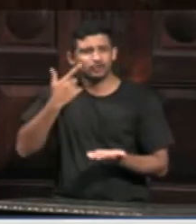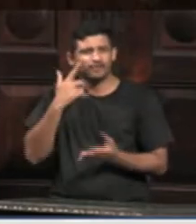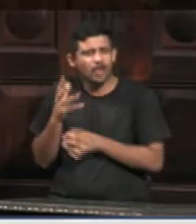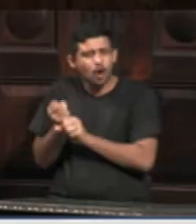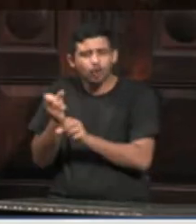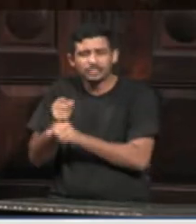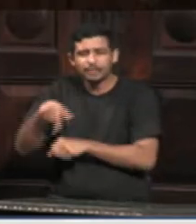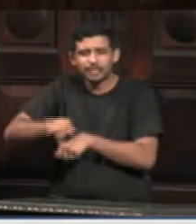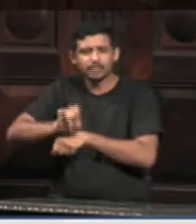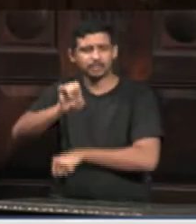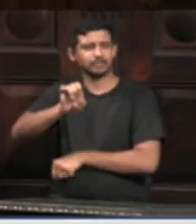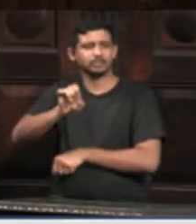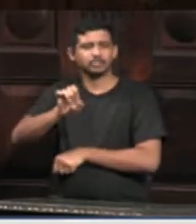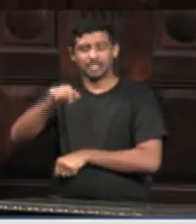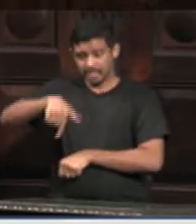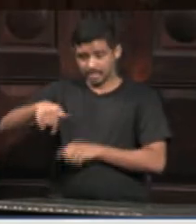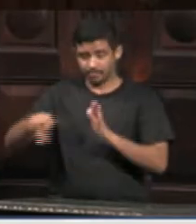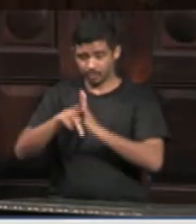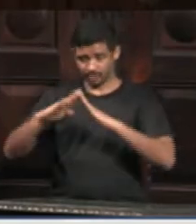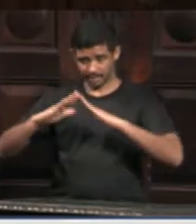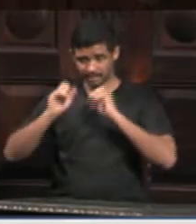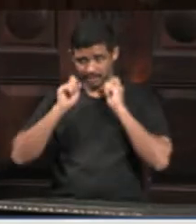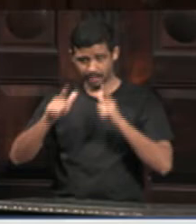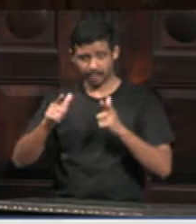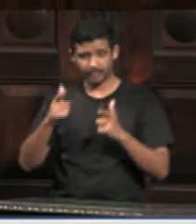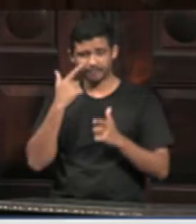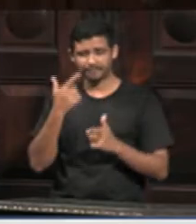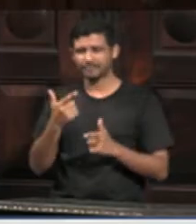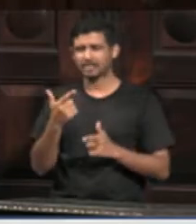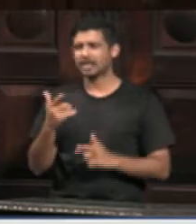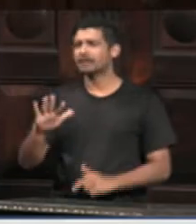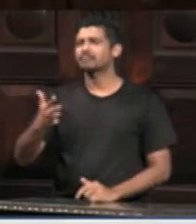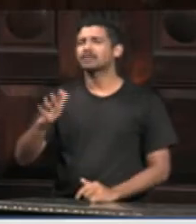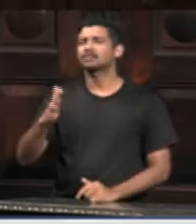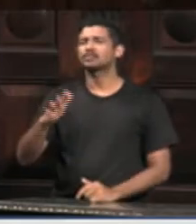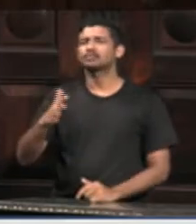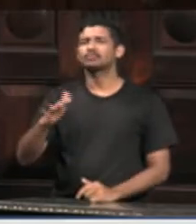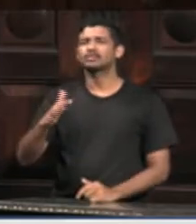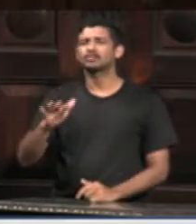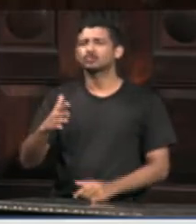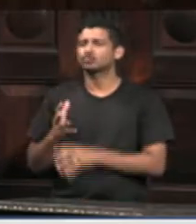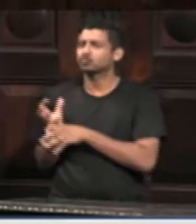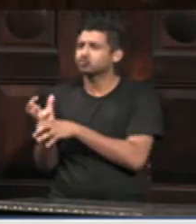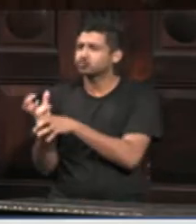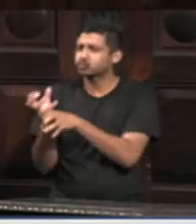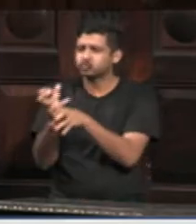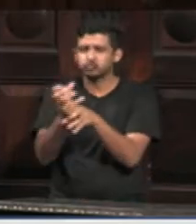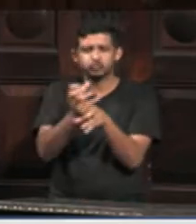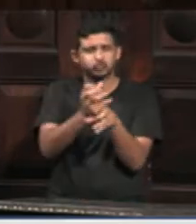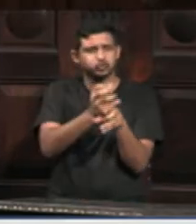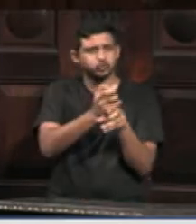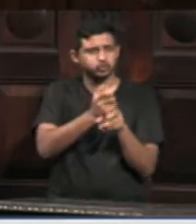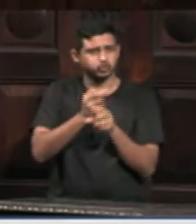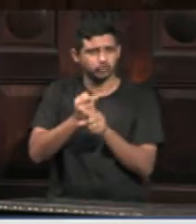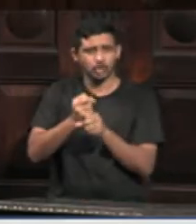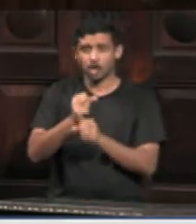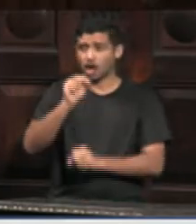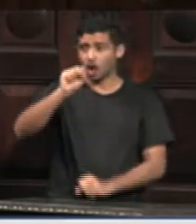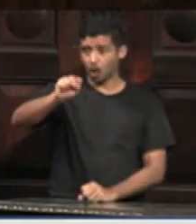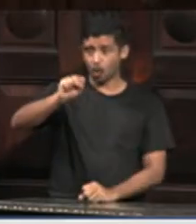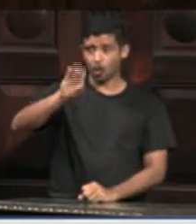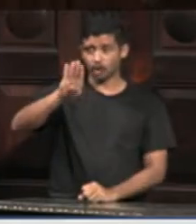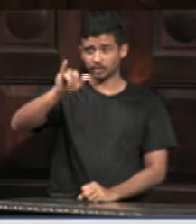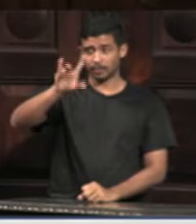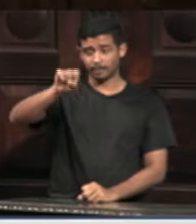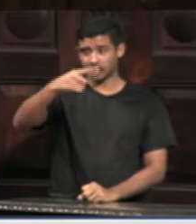do Estado que nós nessa Casa tem uma previsão de déficit orçamentário de 8 bilhões